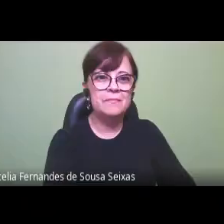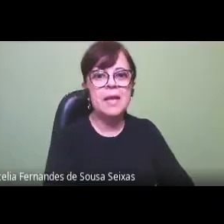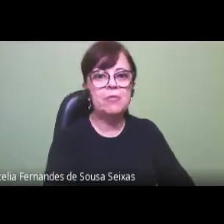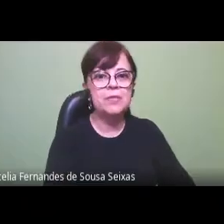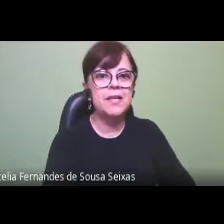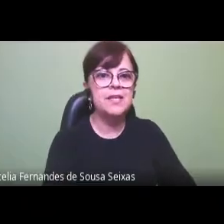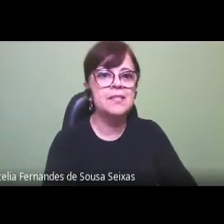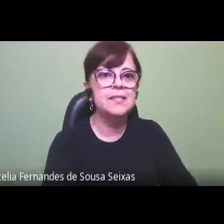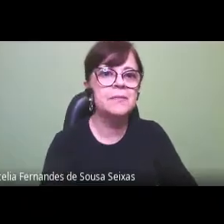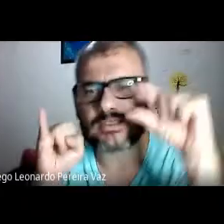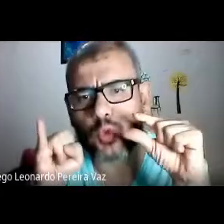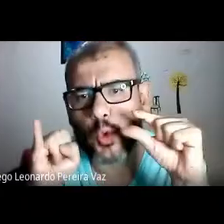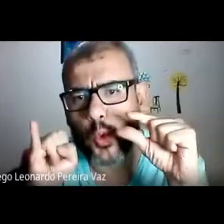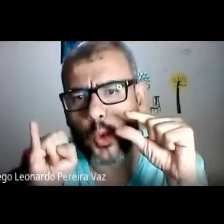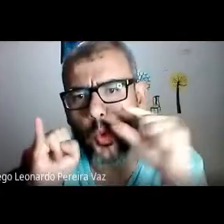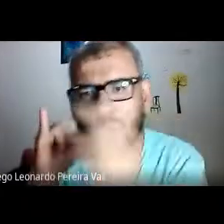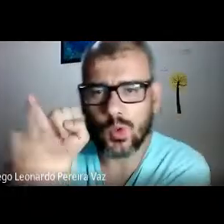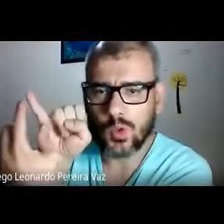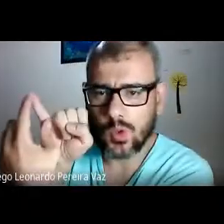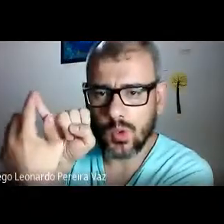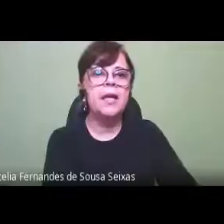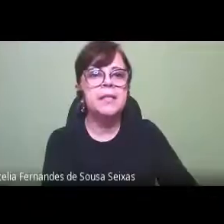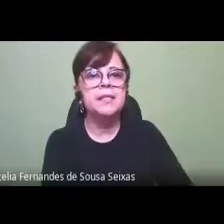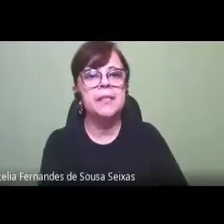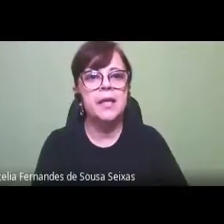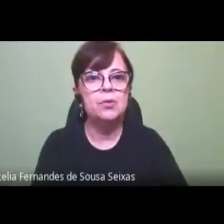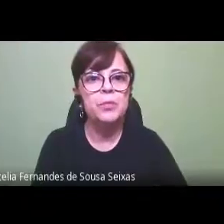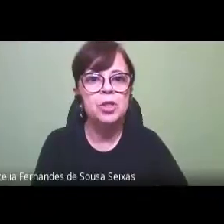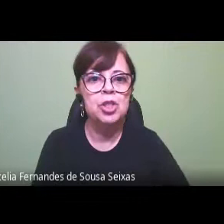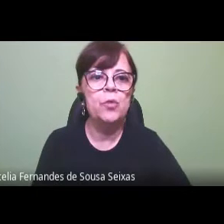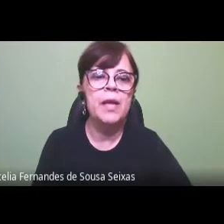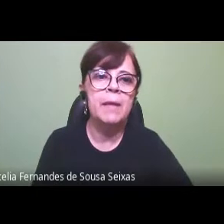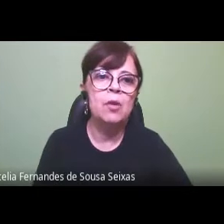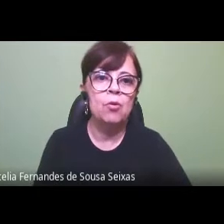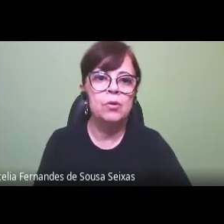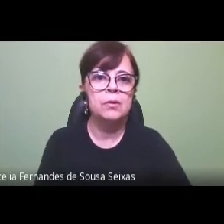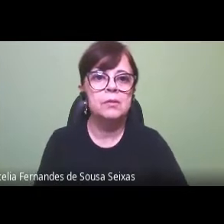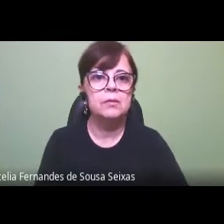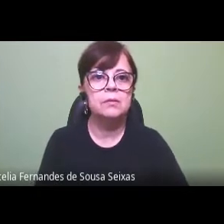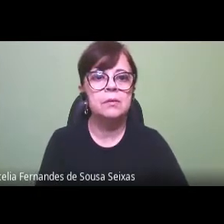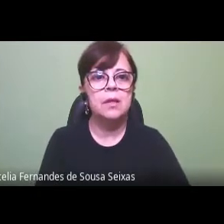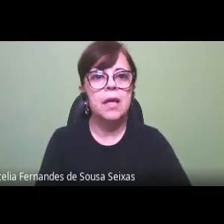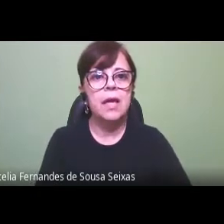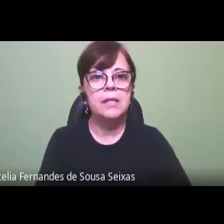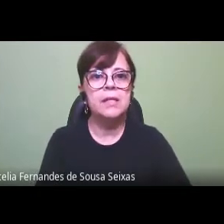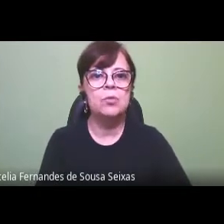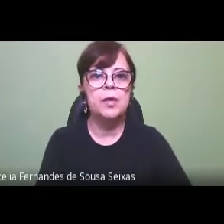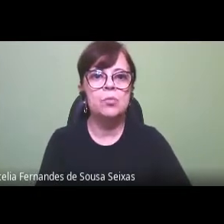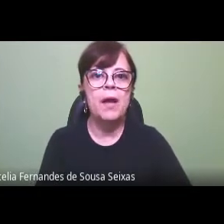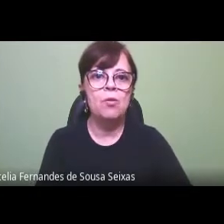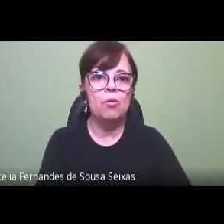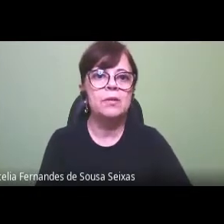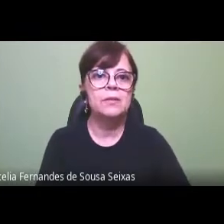Olha, eu vou ensinar para você. Menos cu. É esse Menos dedo, cu. mindinho, ele é menor. Esse